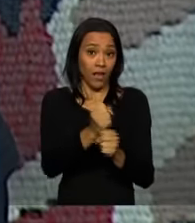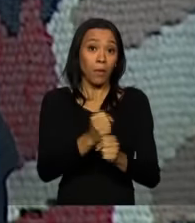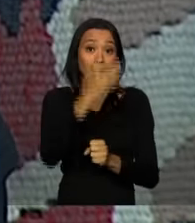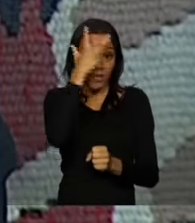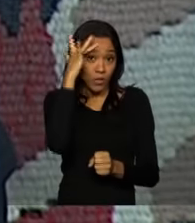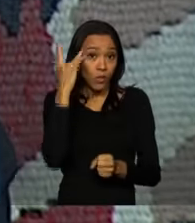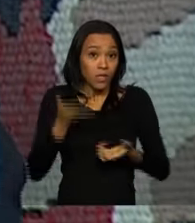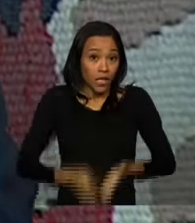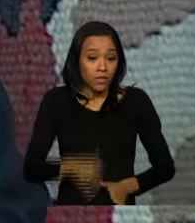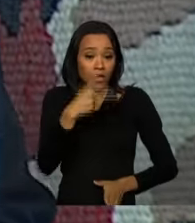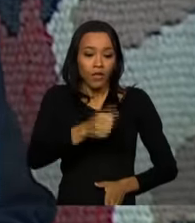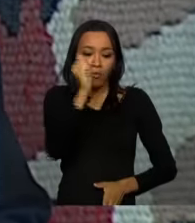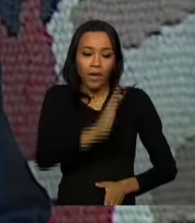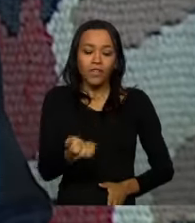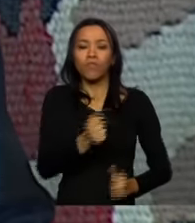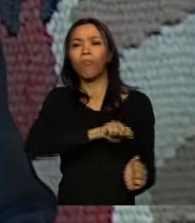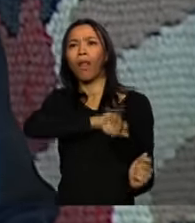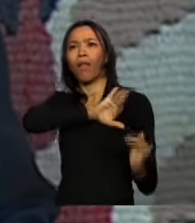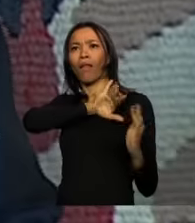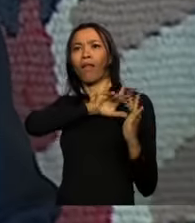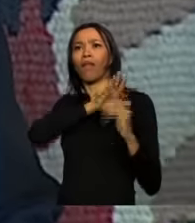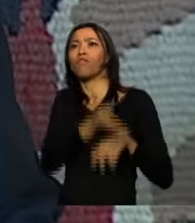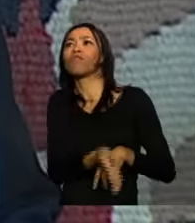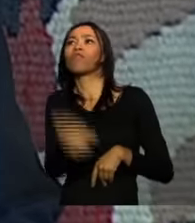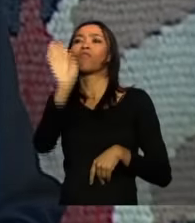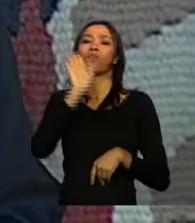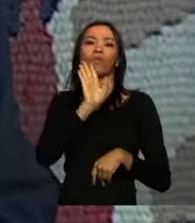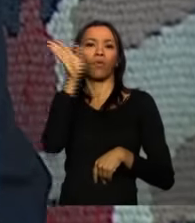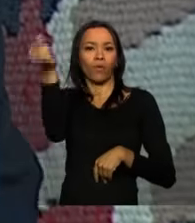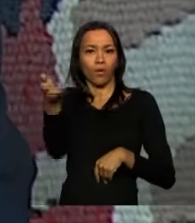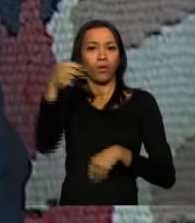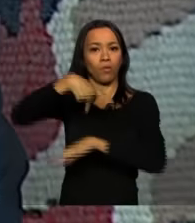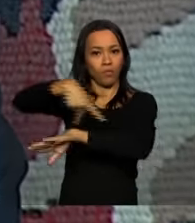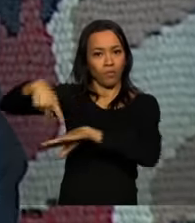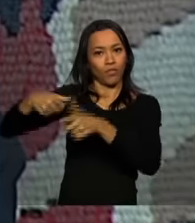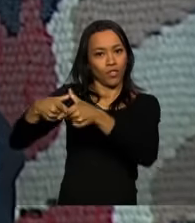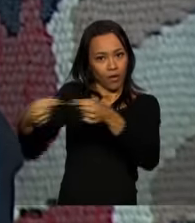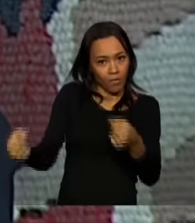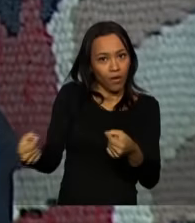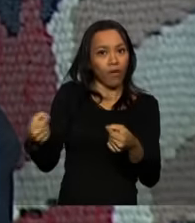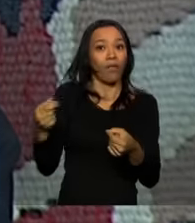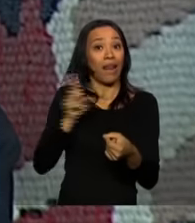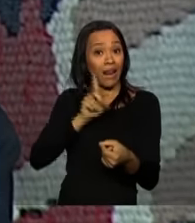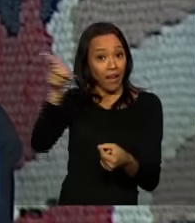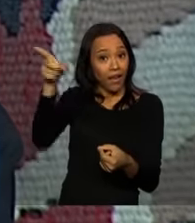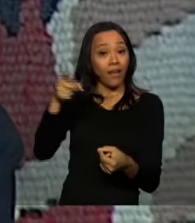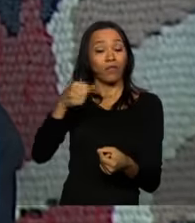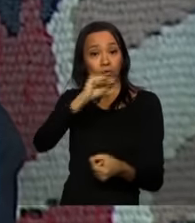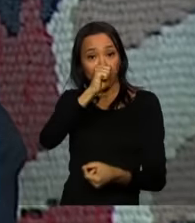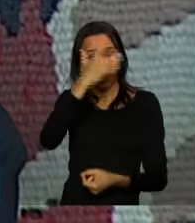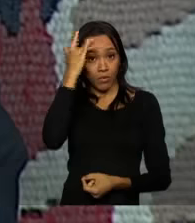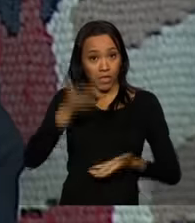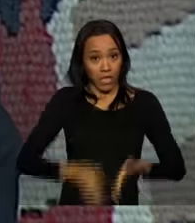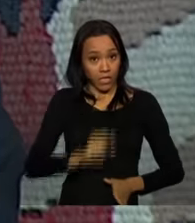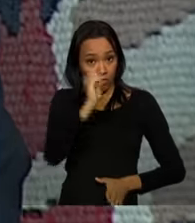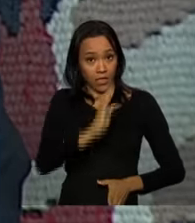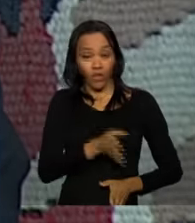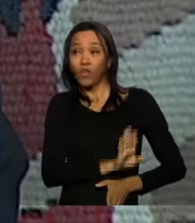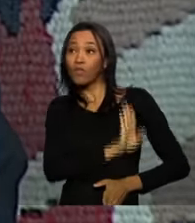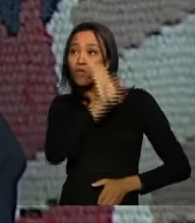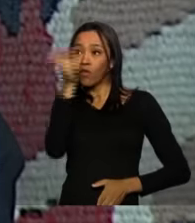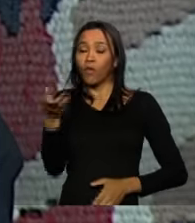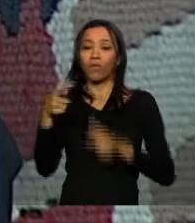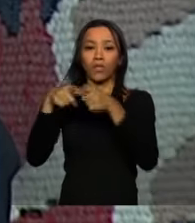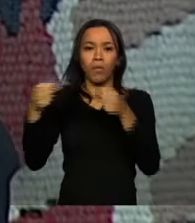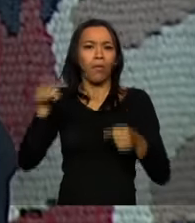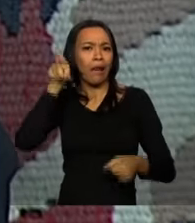Japão, grande parcela dos quais de origem japonesa. A comunidade brasileira no Japão tem aportado